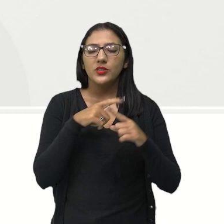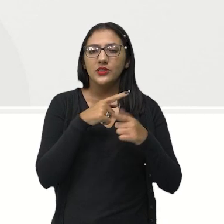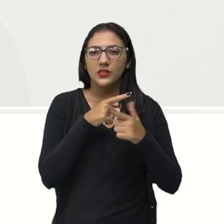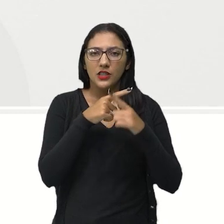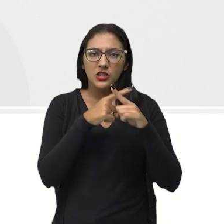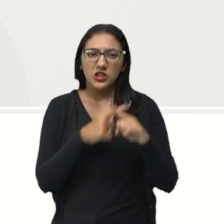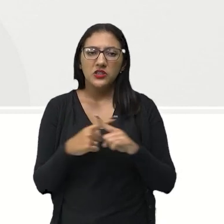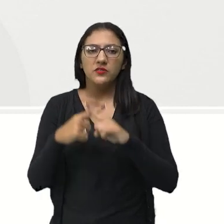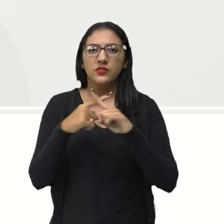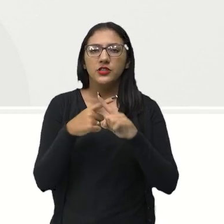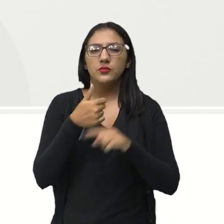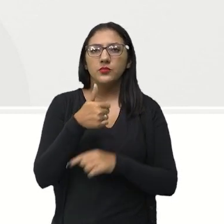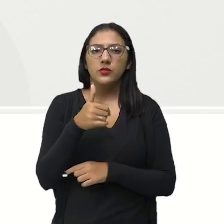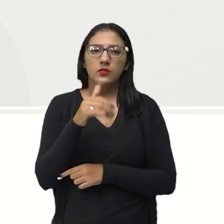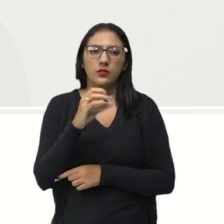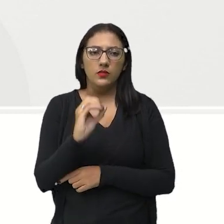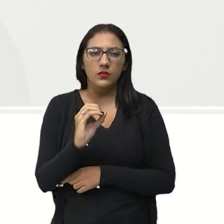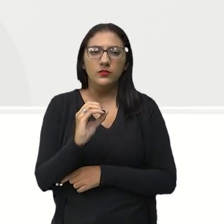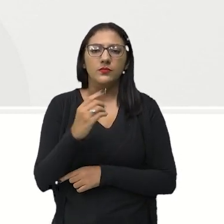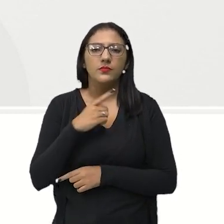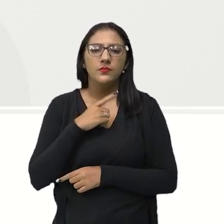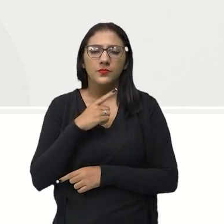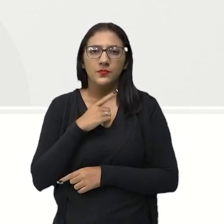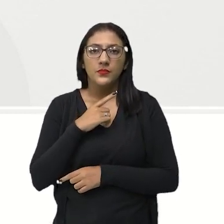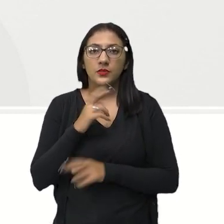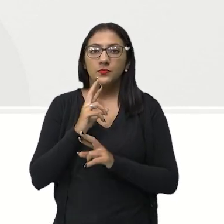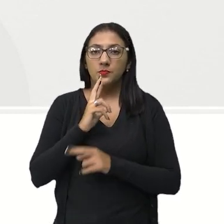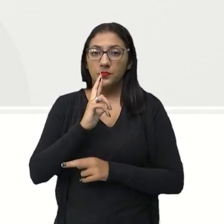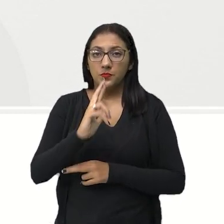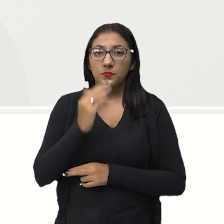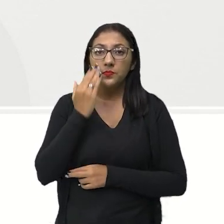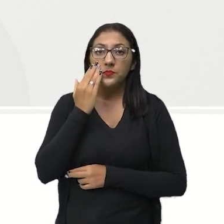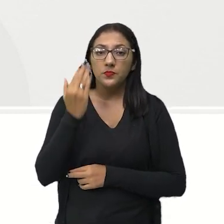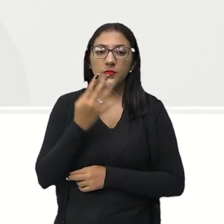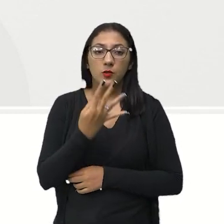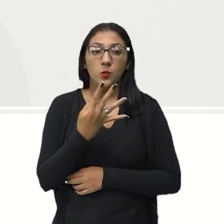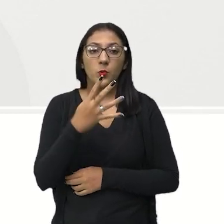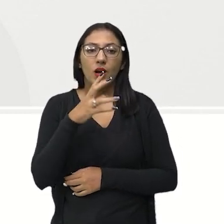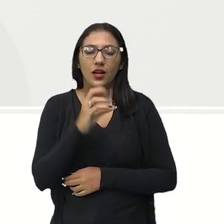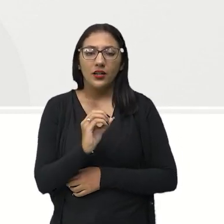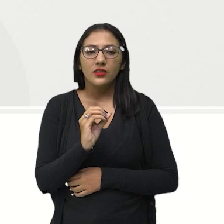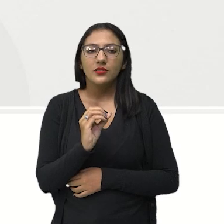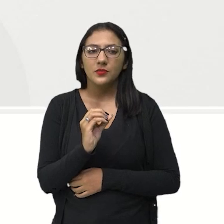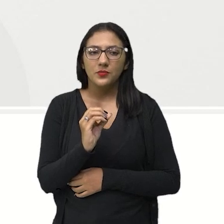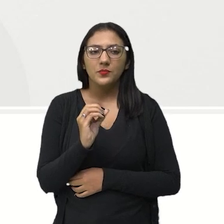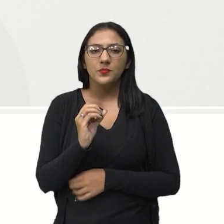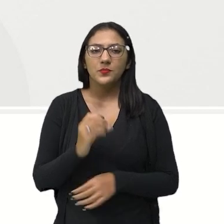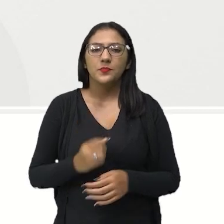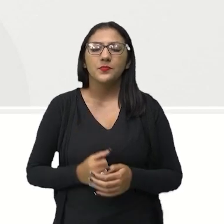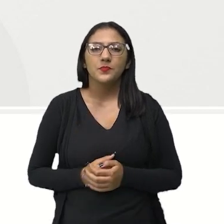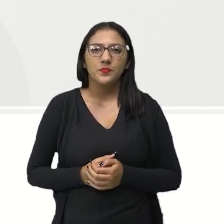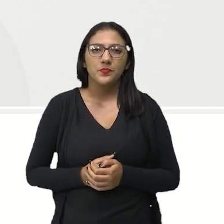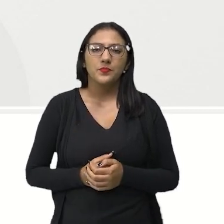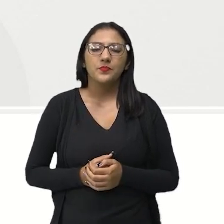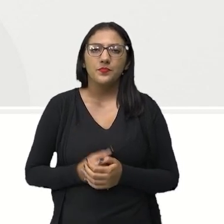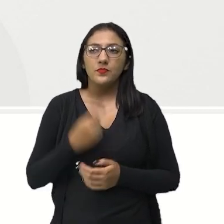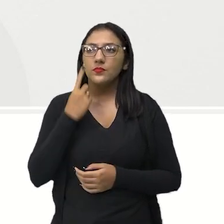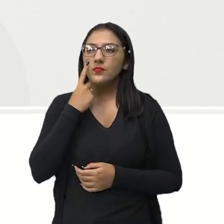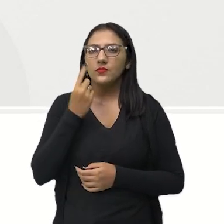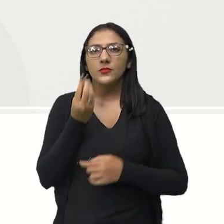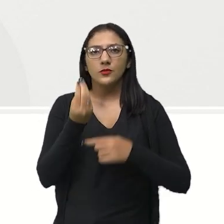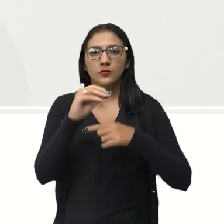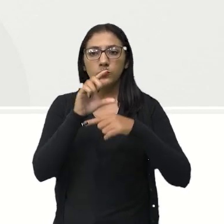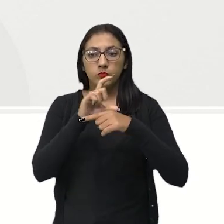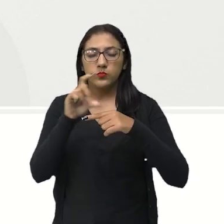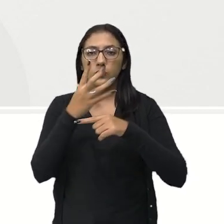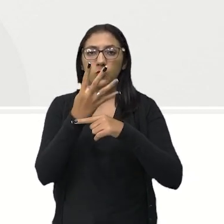com o 10. 4 vezes 10, 40, ok? Agora